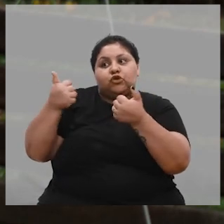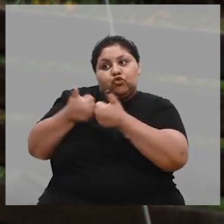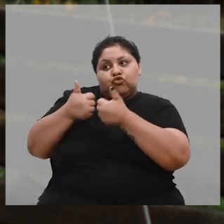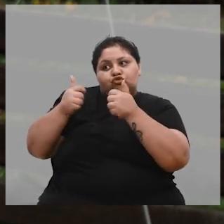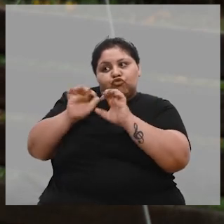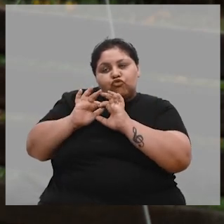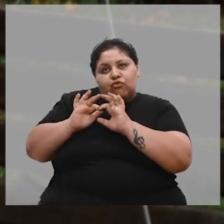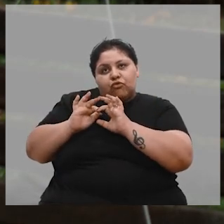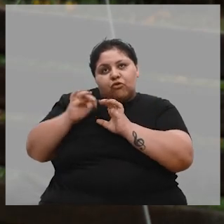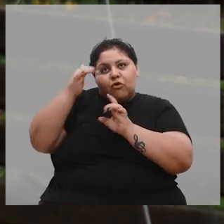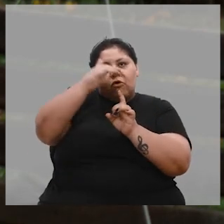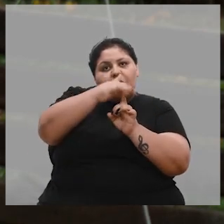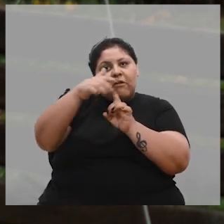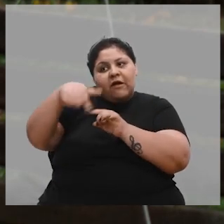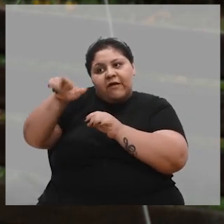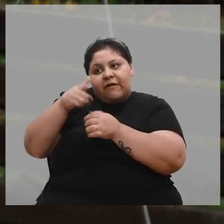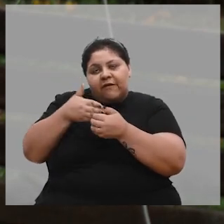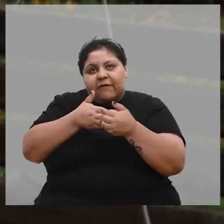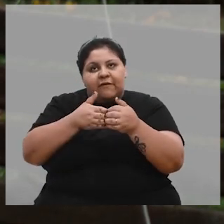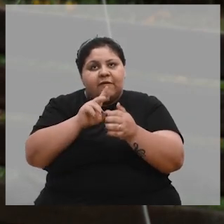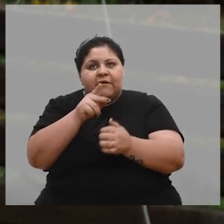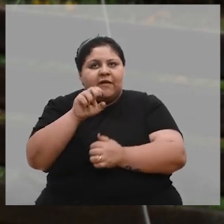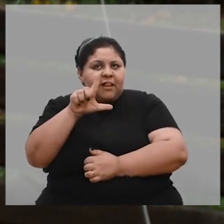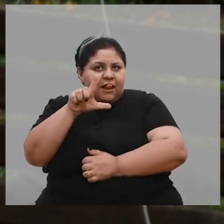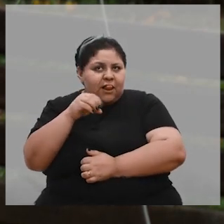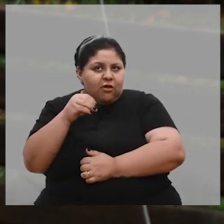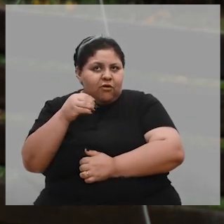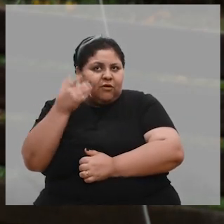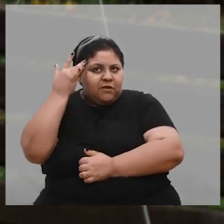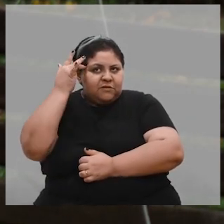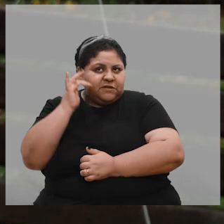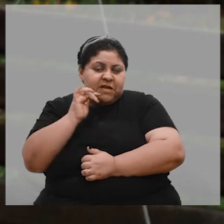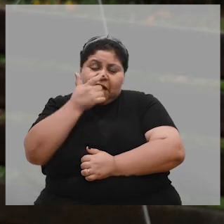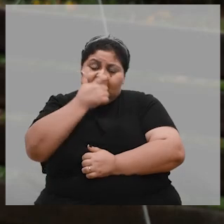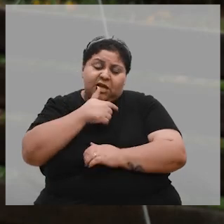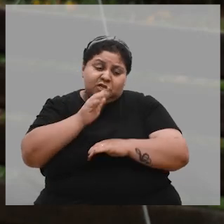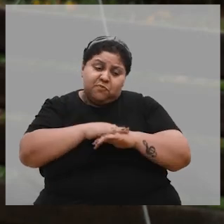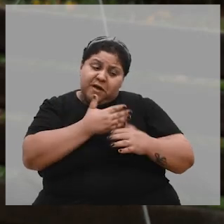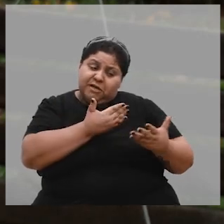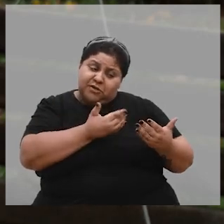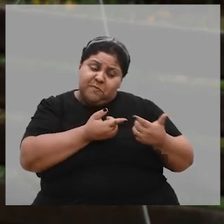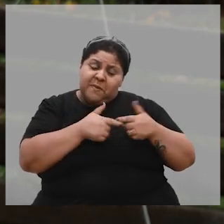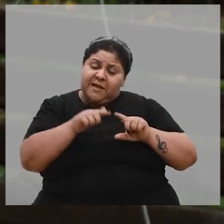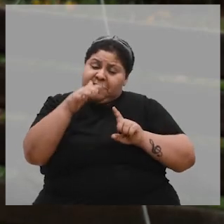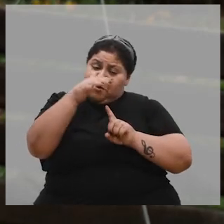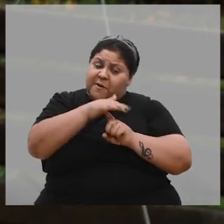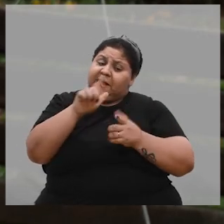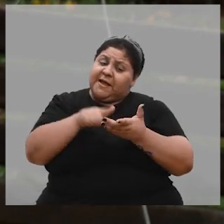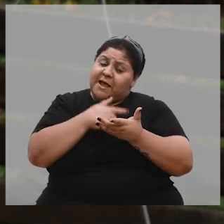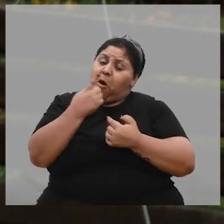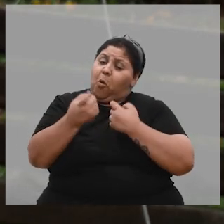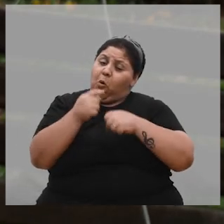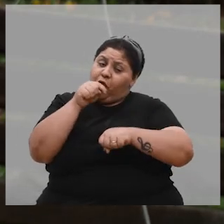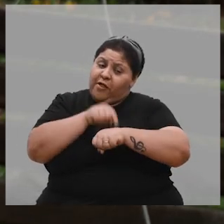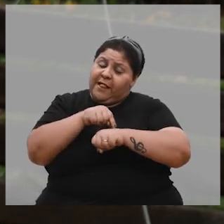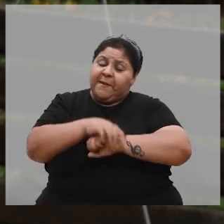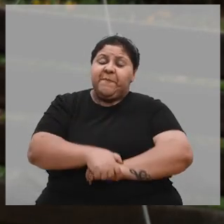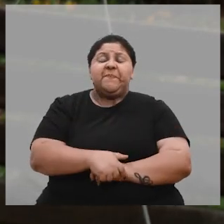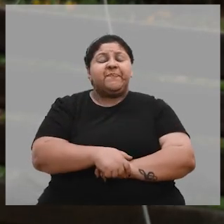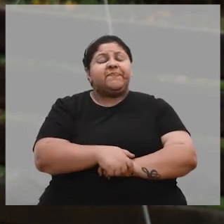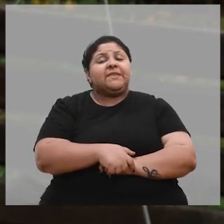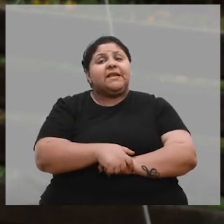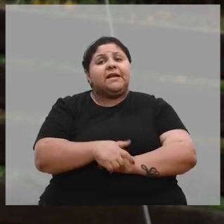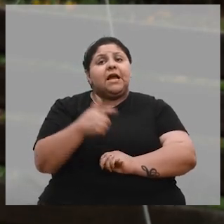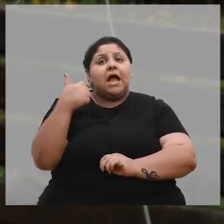vem para a feira, Exato. que a gente foi acompanhando. A Elô não sei, porque me parece um pouco mais jovem, mas eu já estou na Feira do Livro há alguns anos.